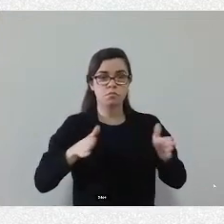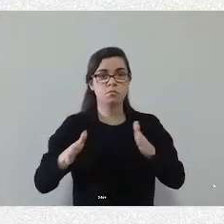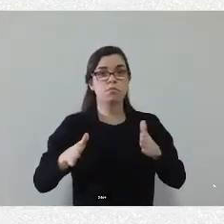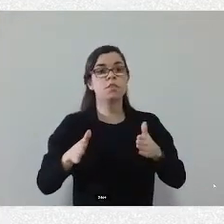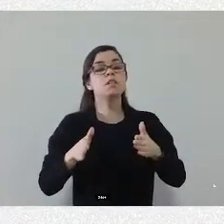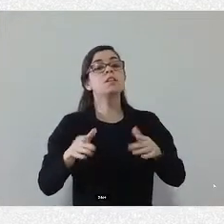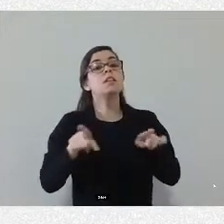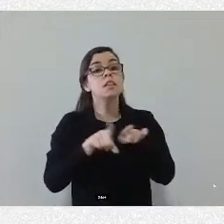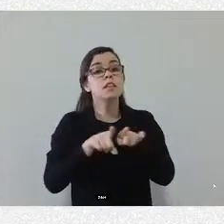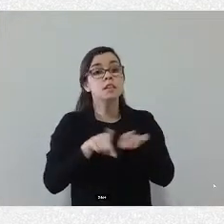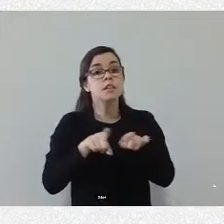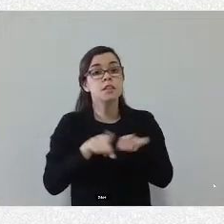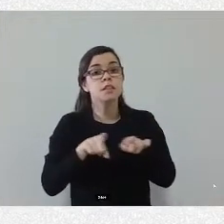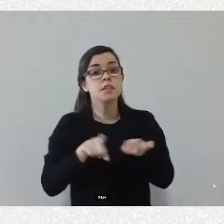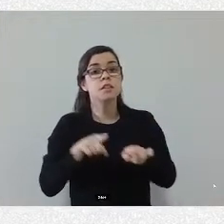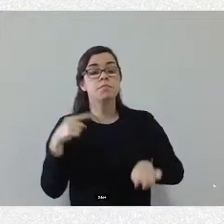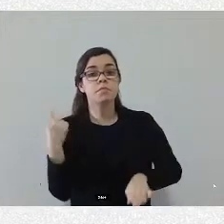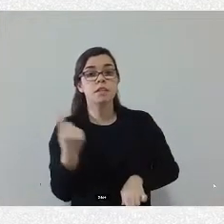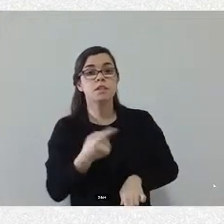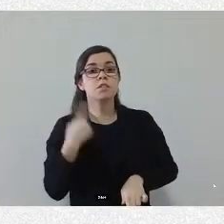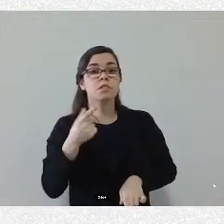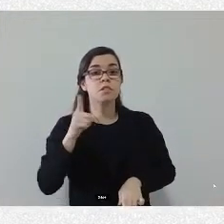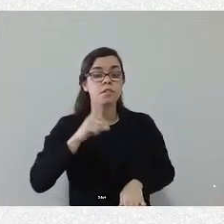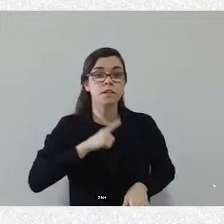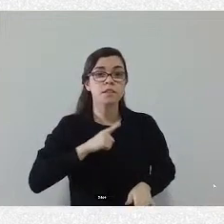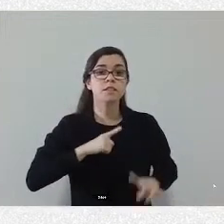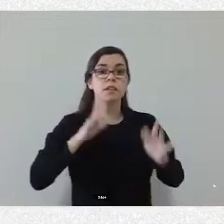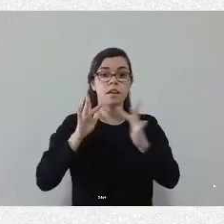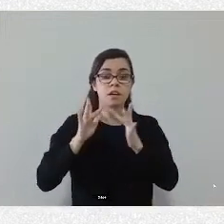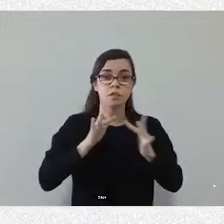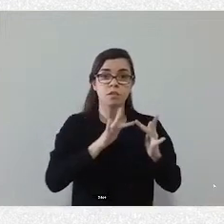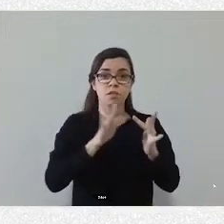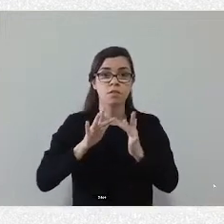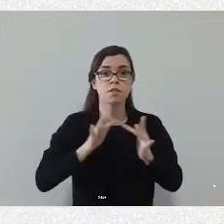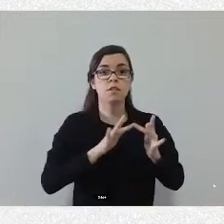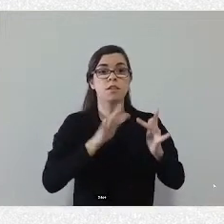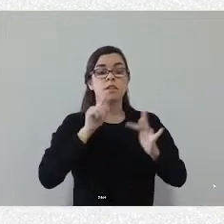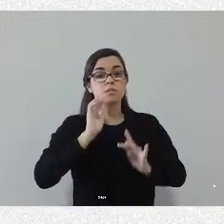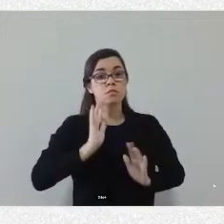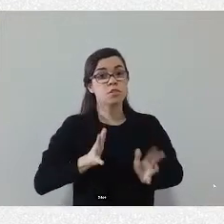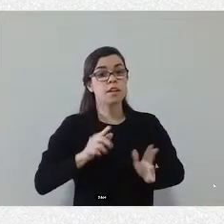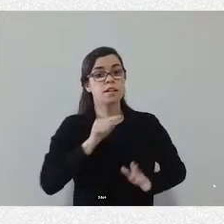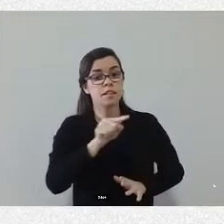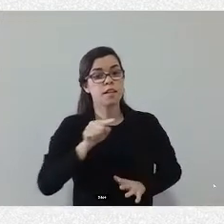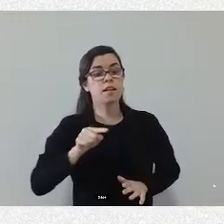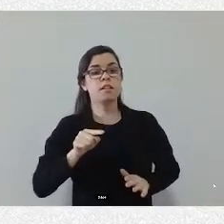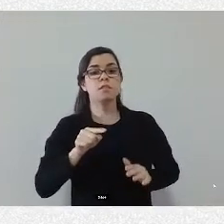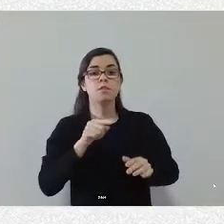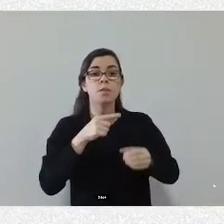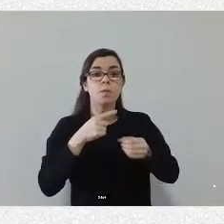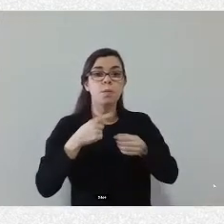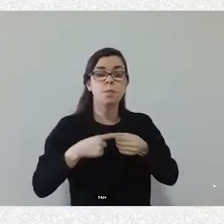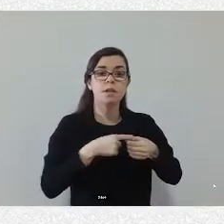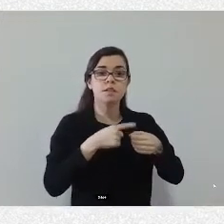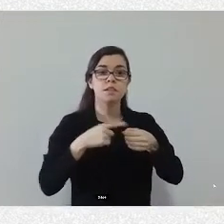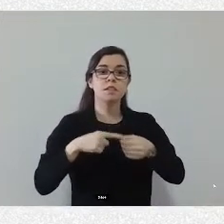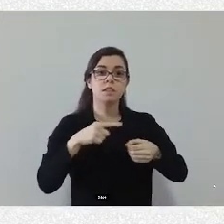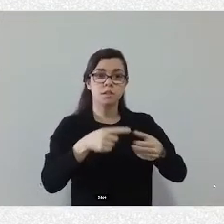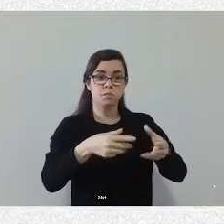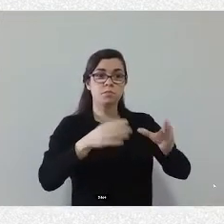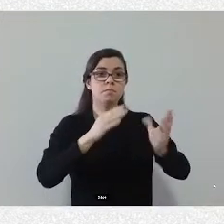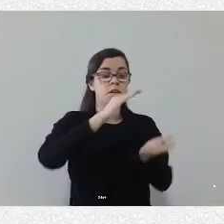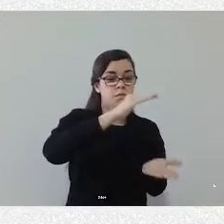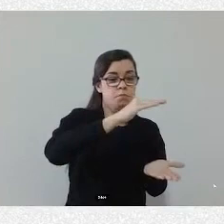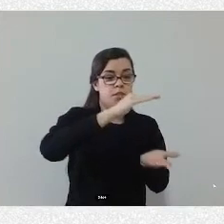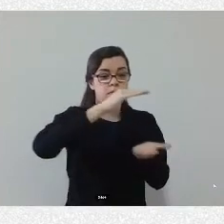já temos o contato com o PNI, e o PNI aguarda o ofício da Secretaria Municipal de Saúde para encaminhamento dessas segundas doses, para nós respeitando,